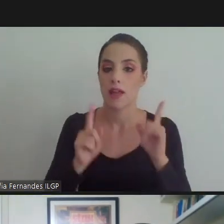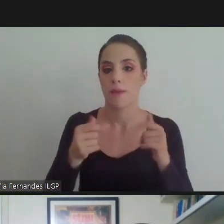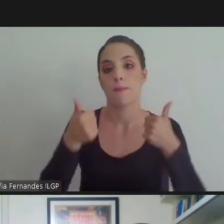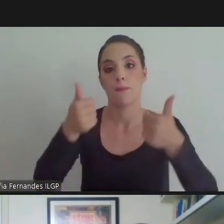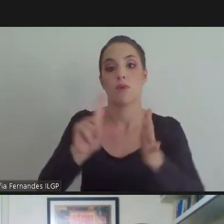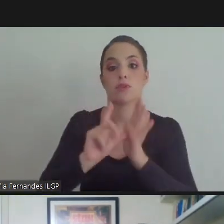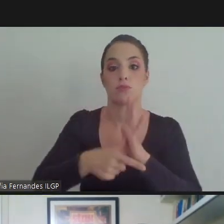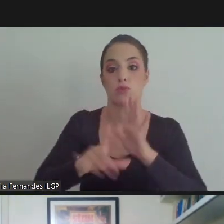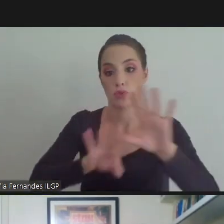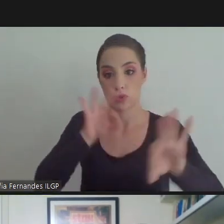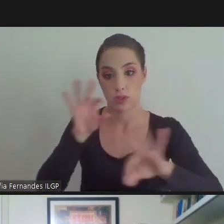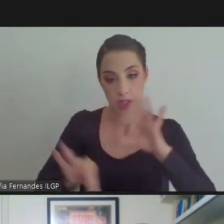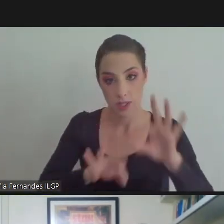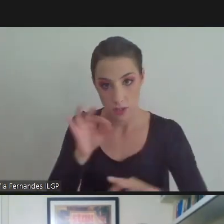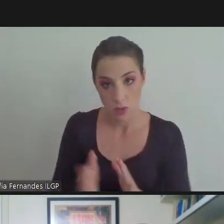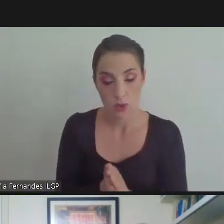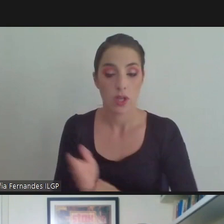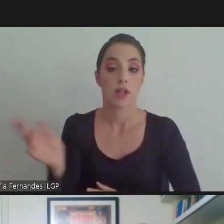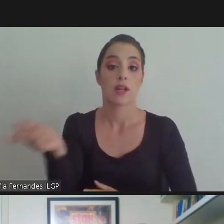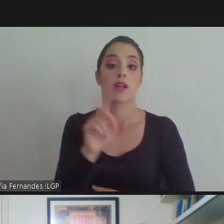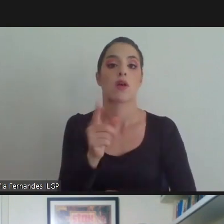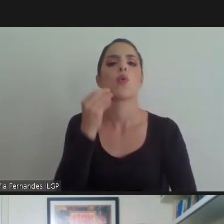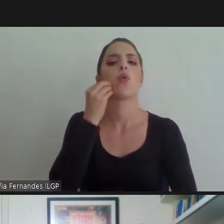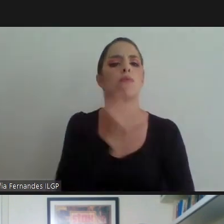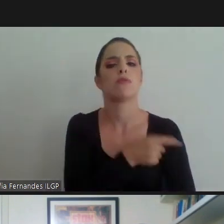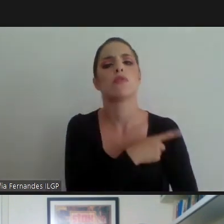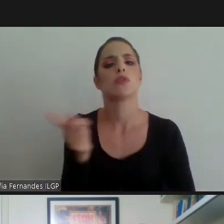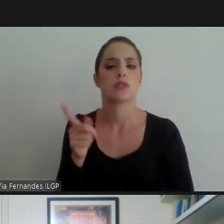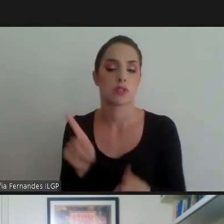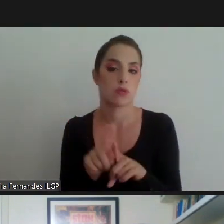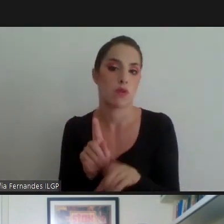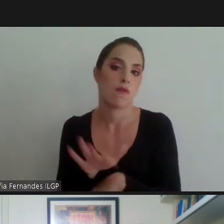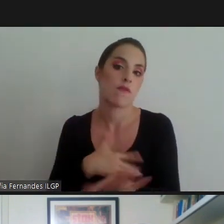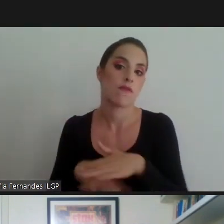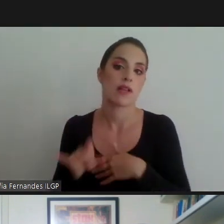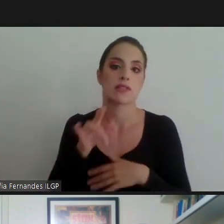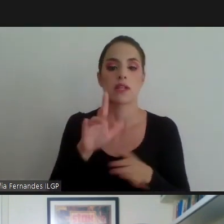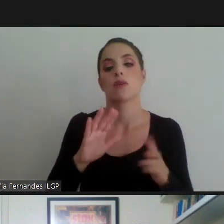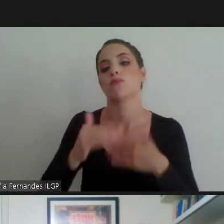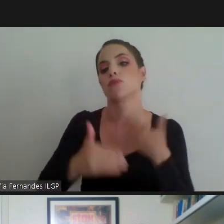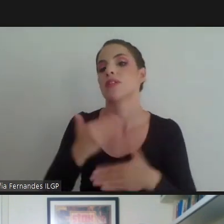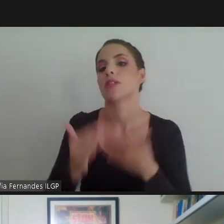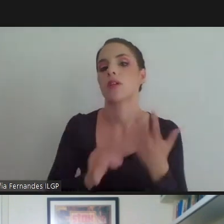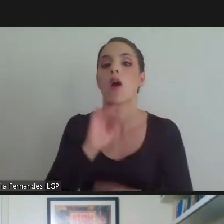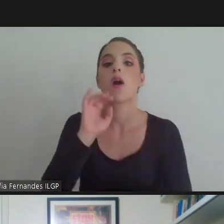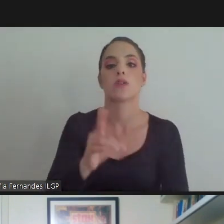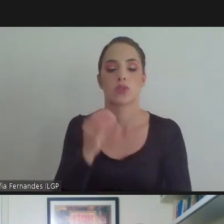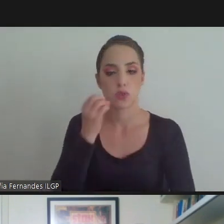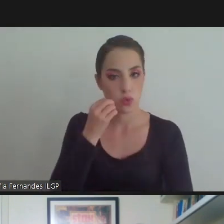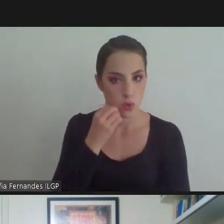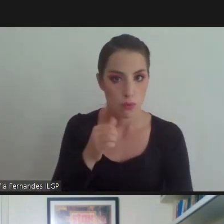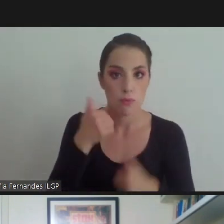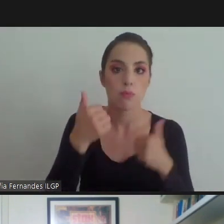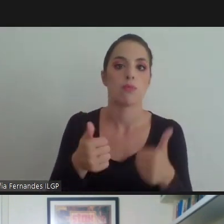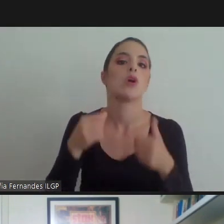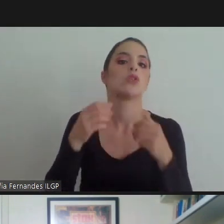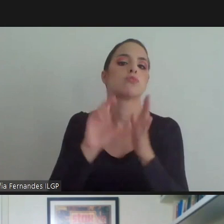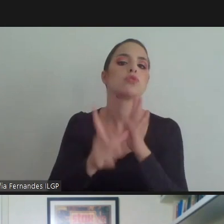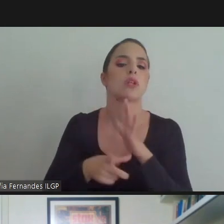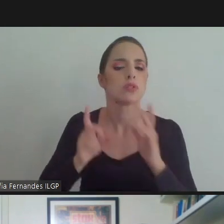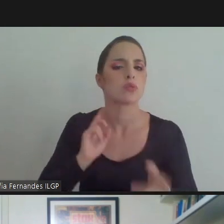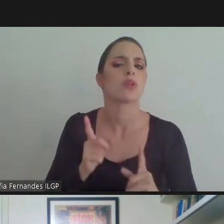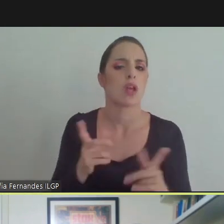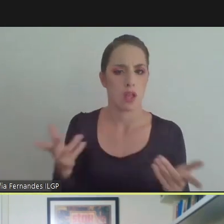diga, Maria. Não. Como é que vocês fazem todo esse processo de seleção de bons projetos? O que é que são bons